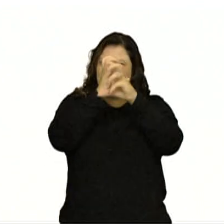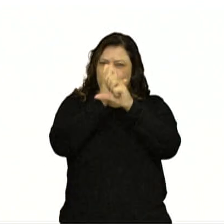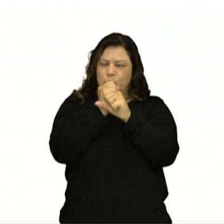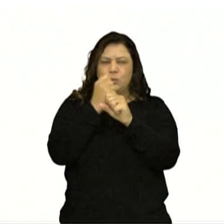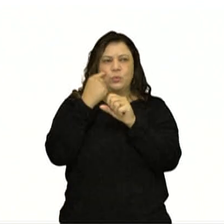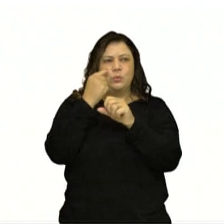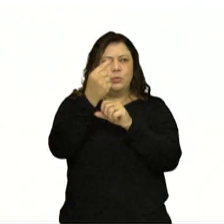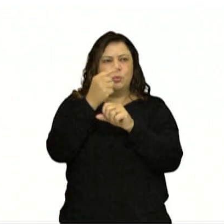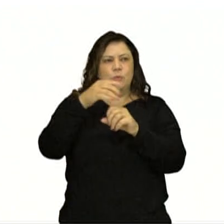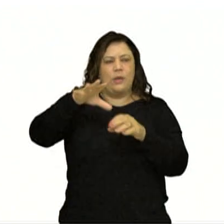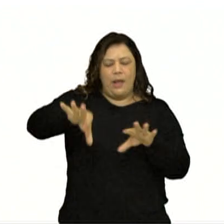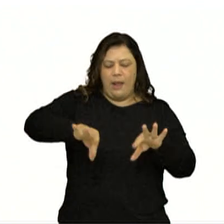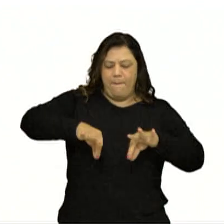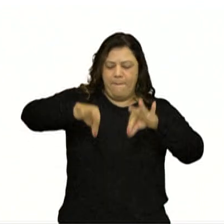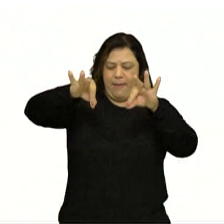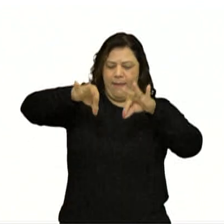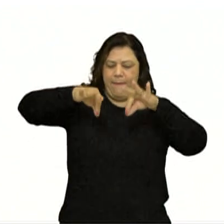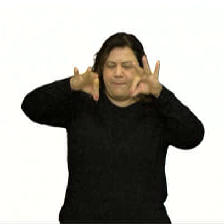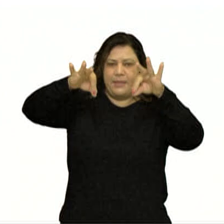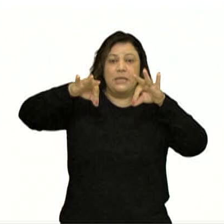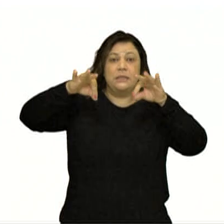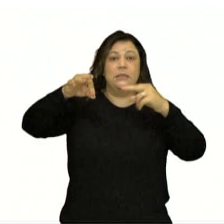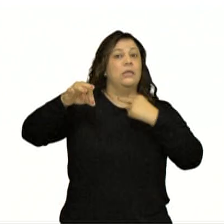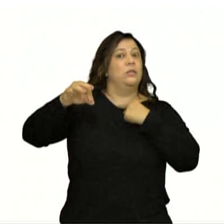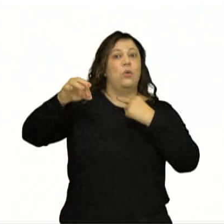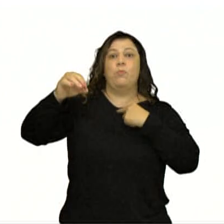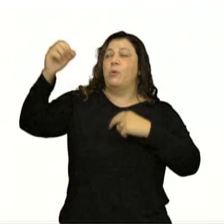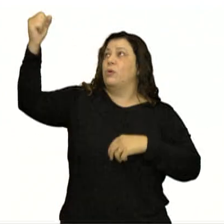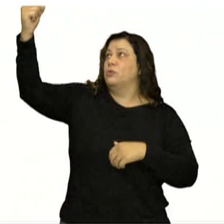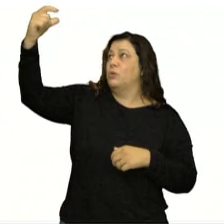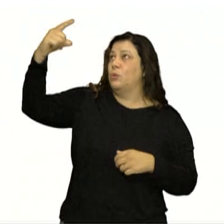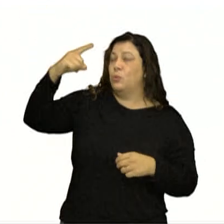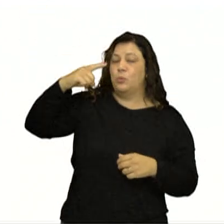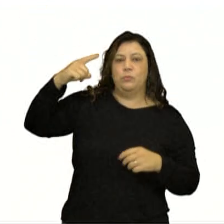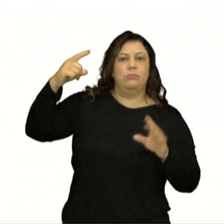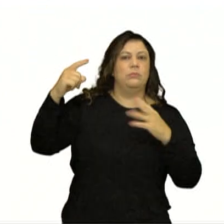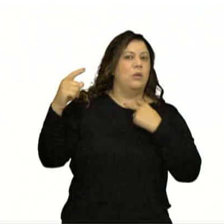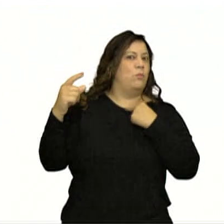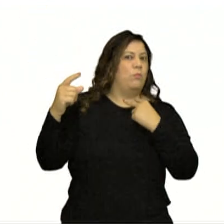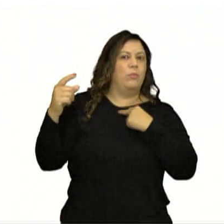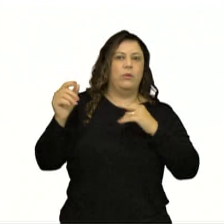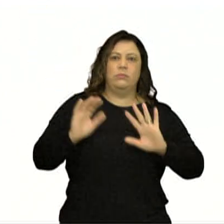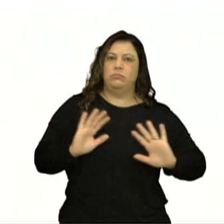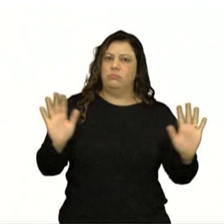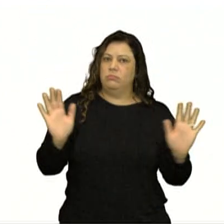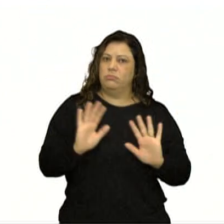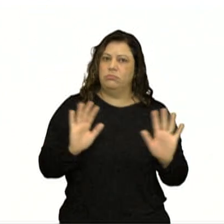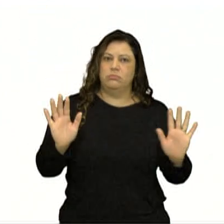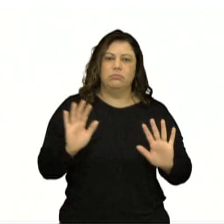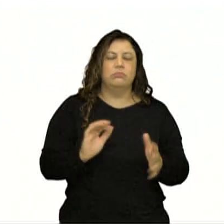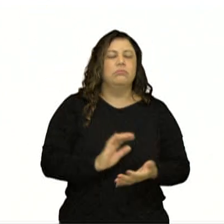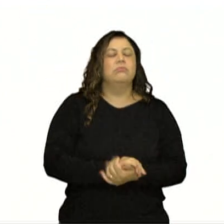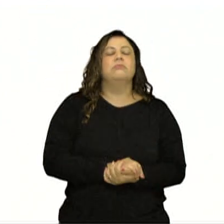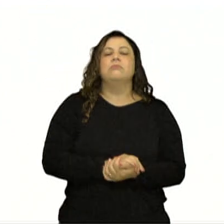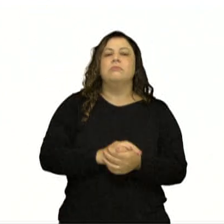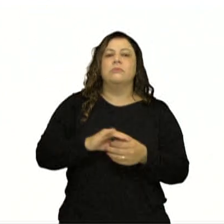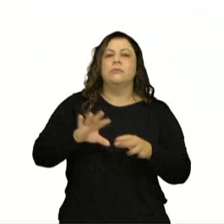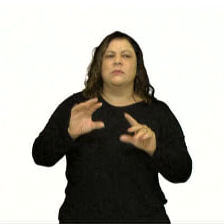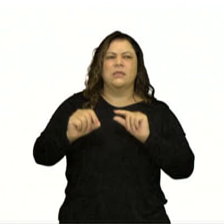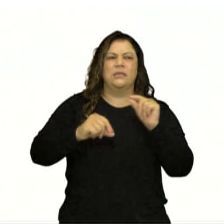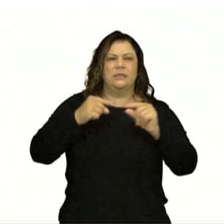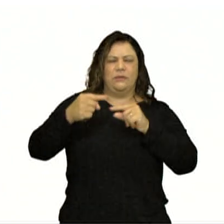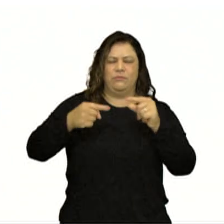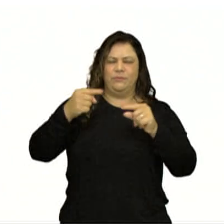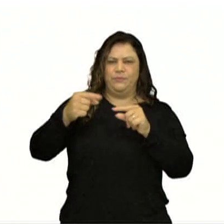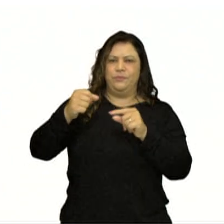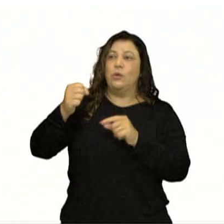câmera analógica. Elas não podem ser expostas à luz do sol. Não se pode abrir uma câmera com filme em ambiente